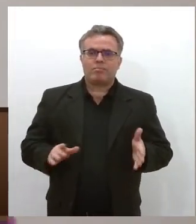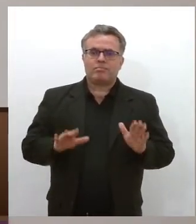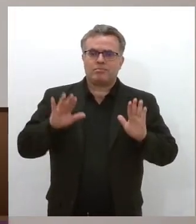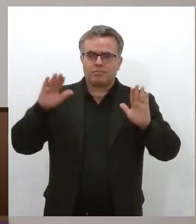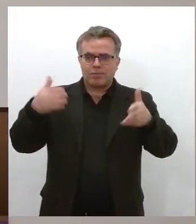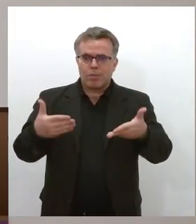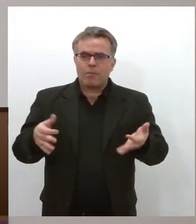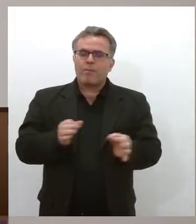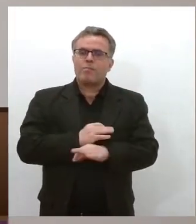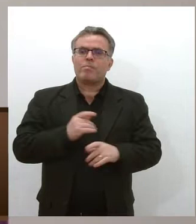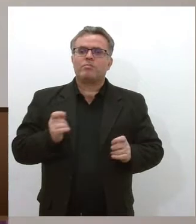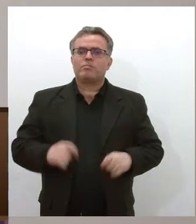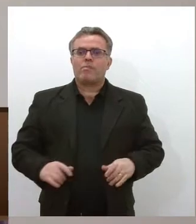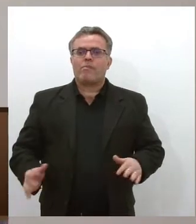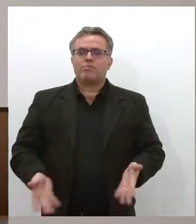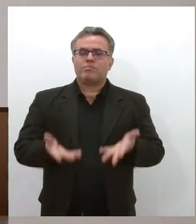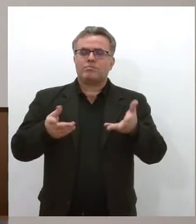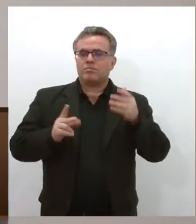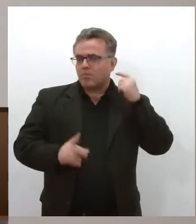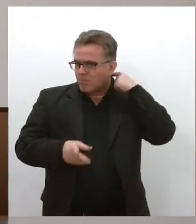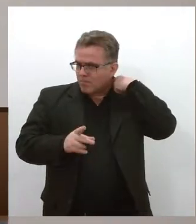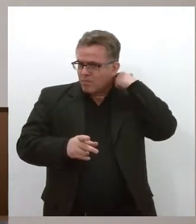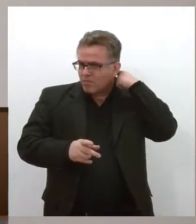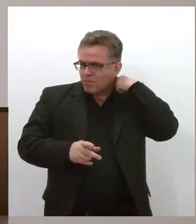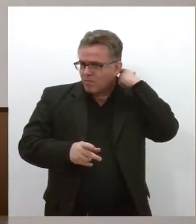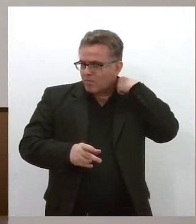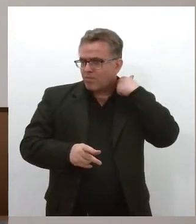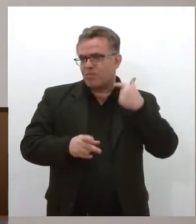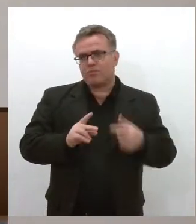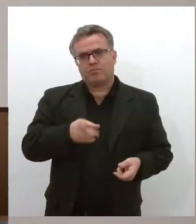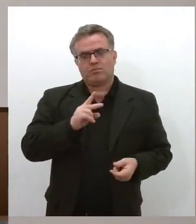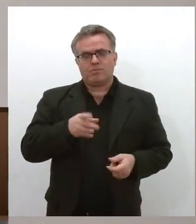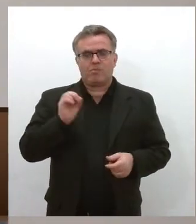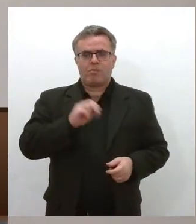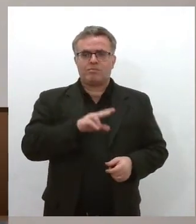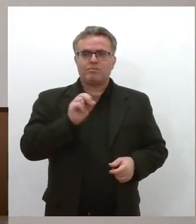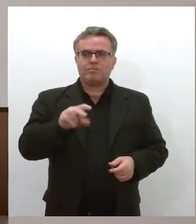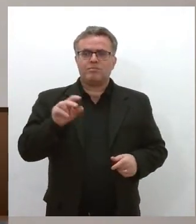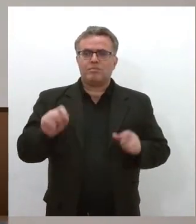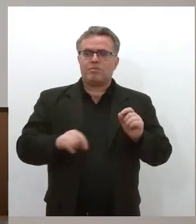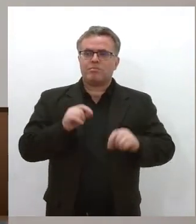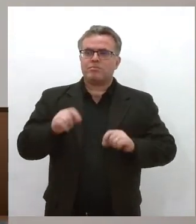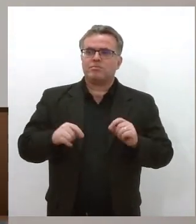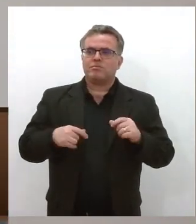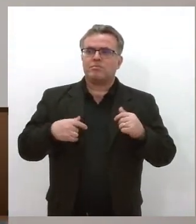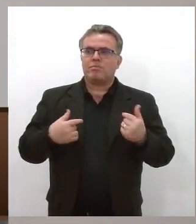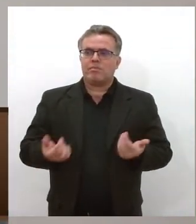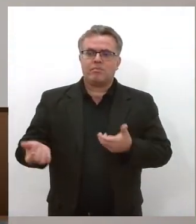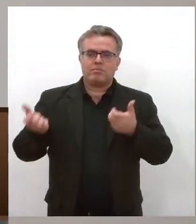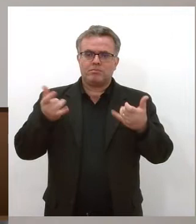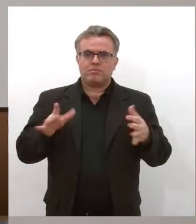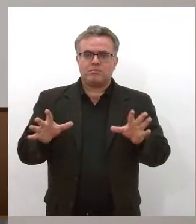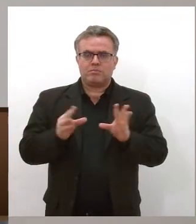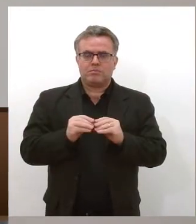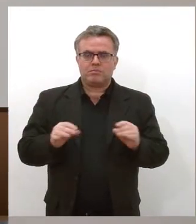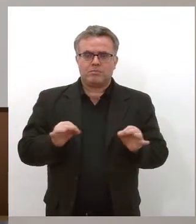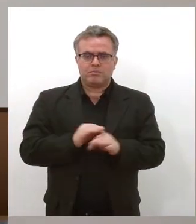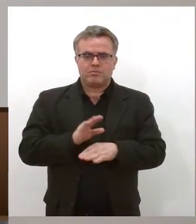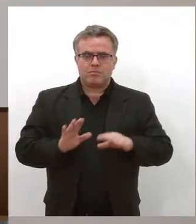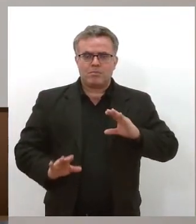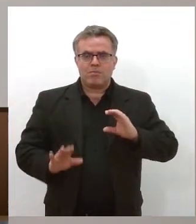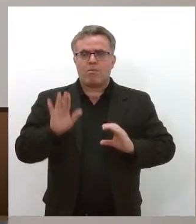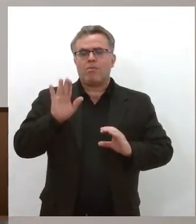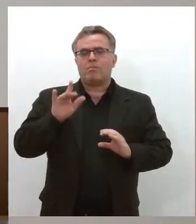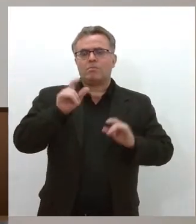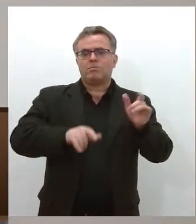para incentivarem isso. Eu acho que o que cortou na minha fala no final é que das candidaturas, 34% são